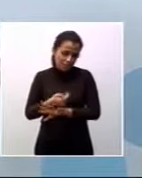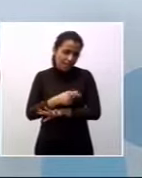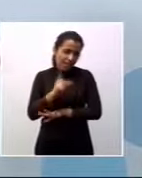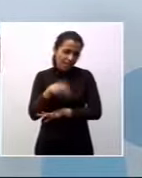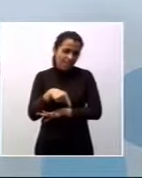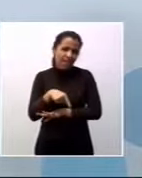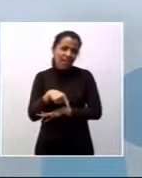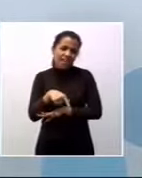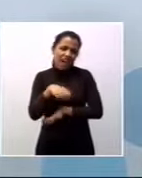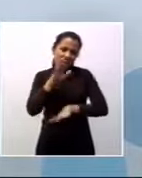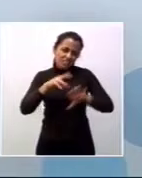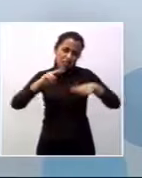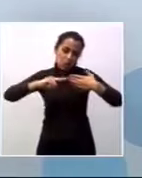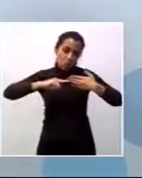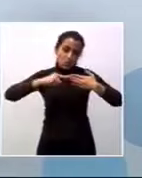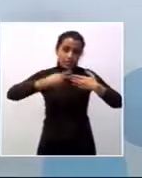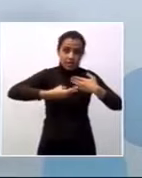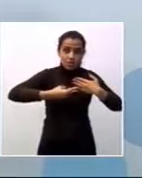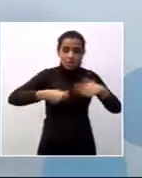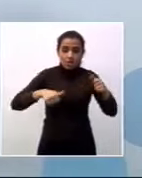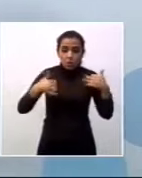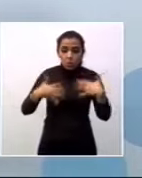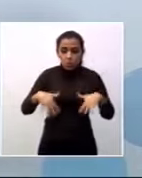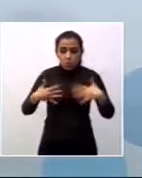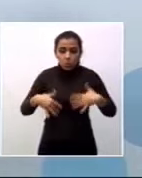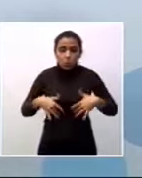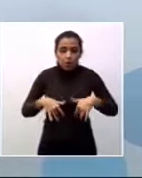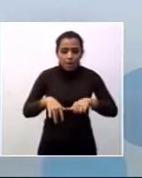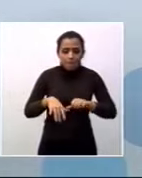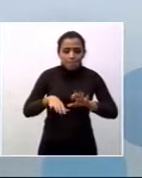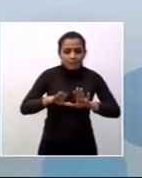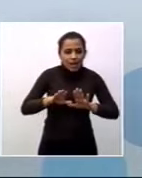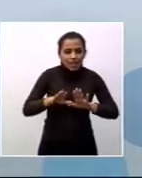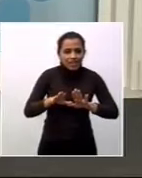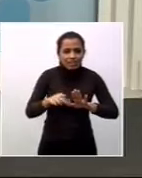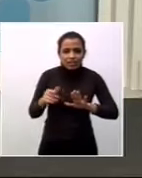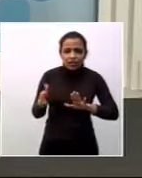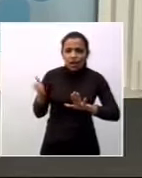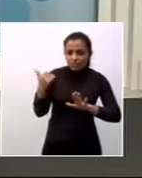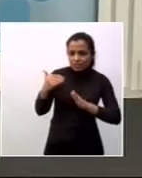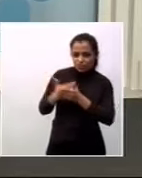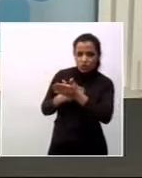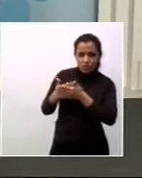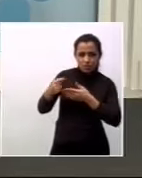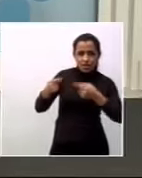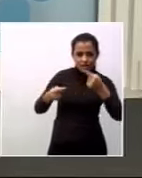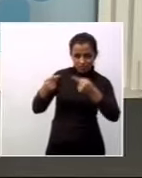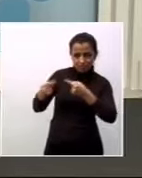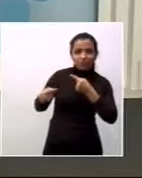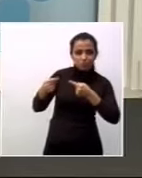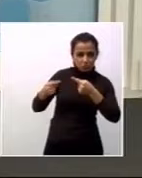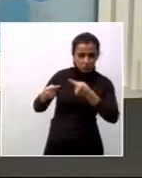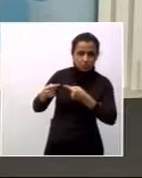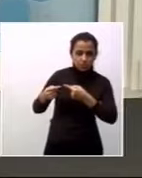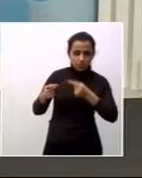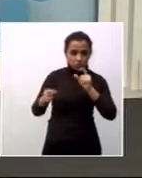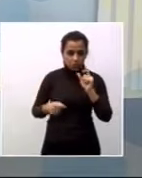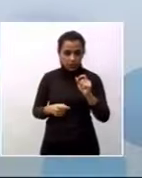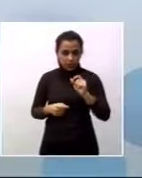não necessariamente vão causar algo ruim né a gente tava discutindo na gil antes da gente começar a gravação